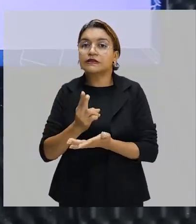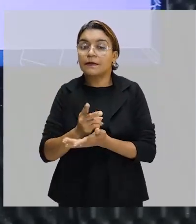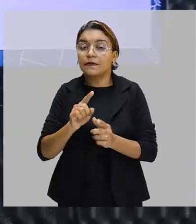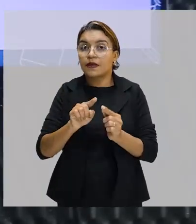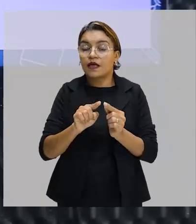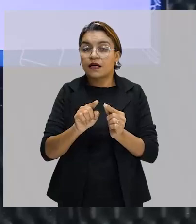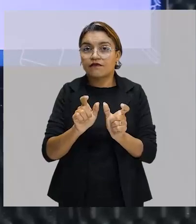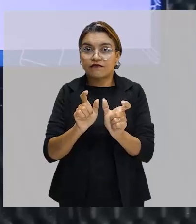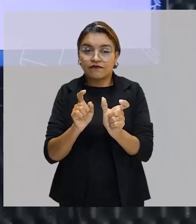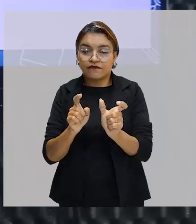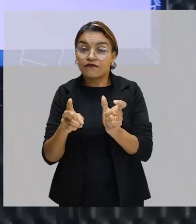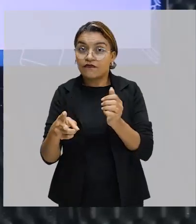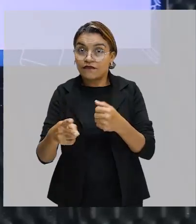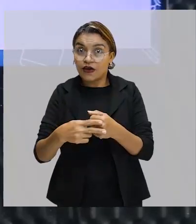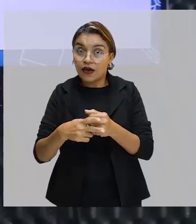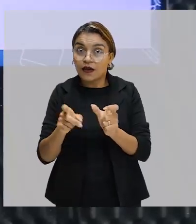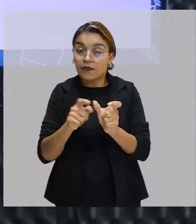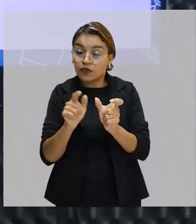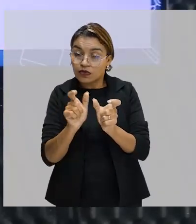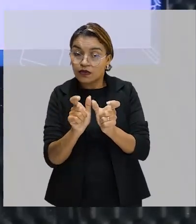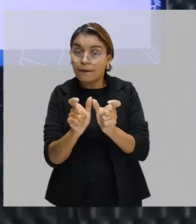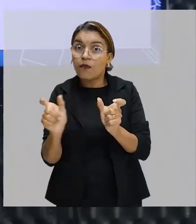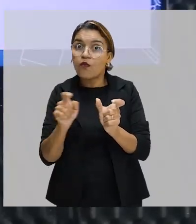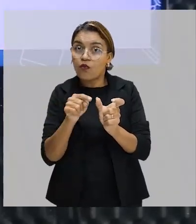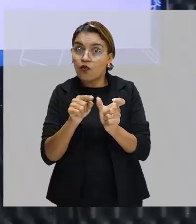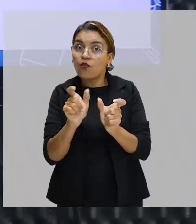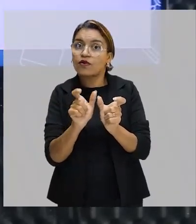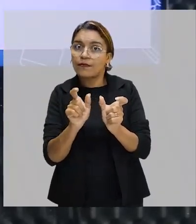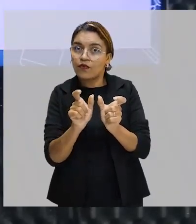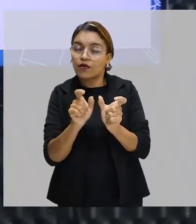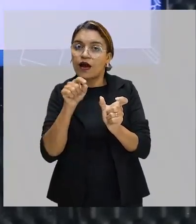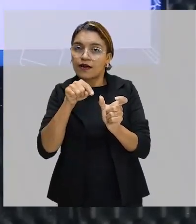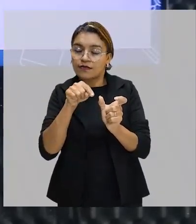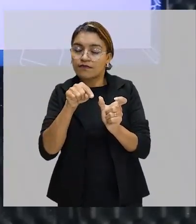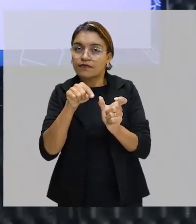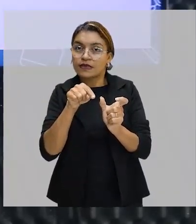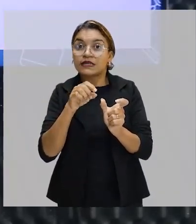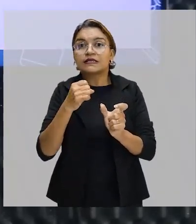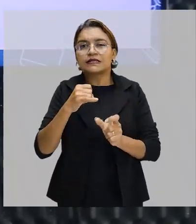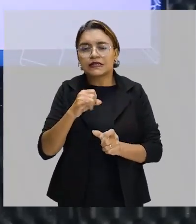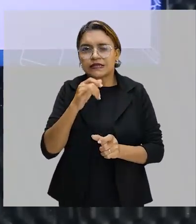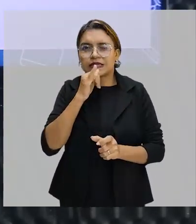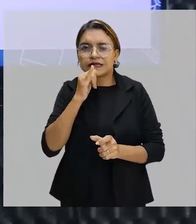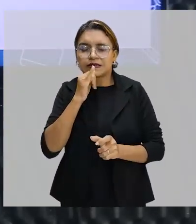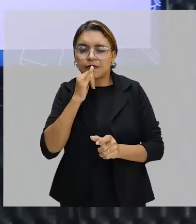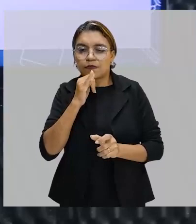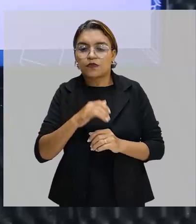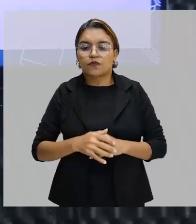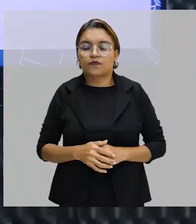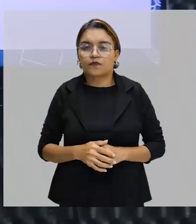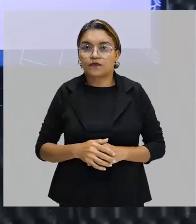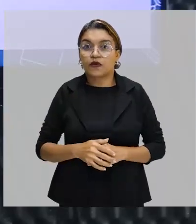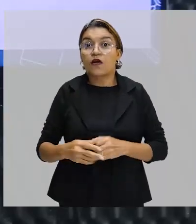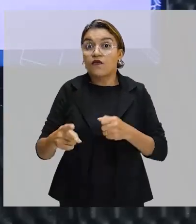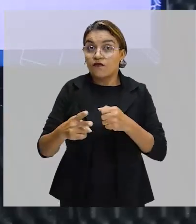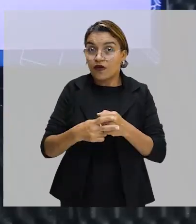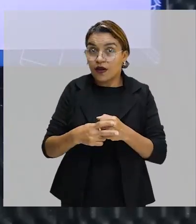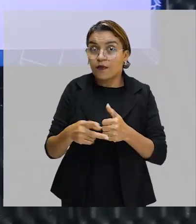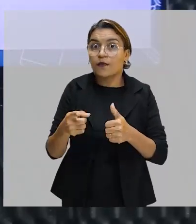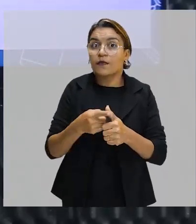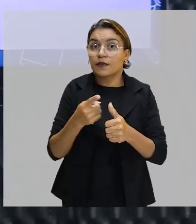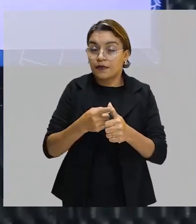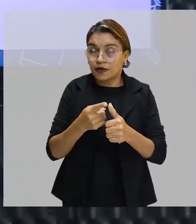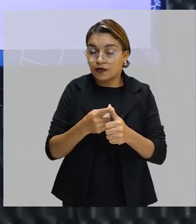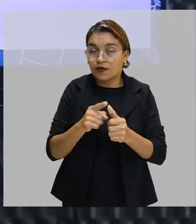posso contrair verbo com a partícula de negação se nós estivermos com esse padrão, verbo primeiro,